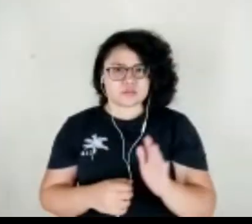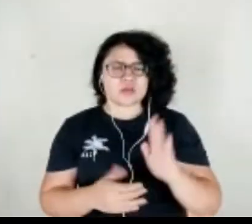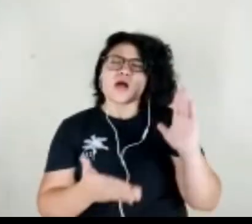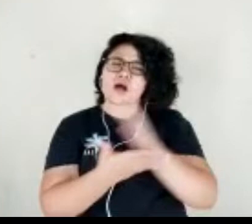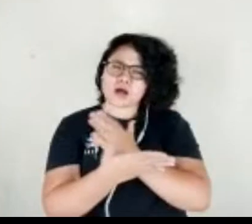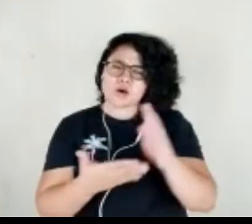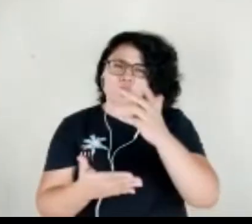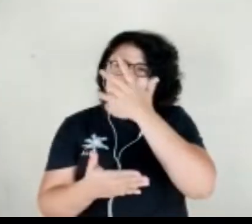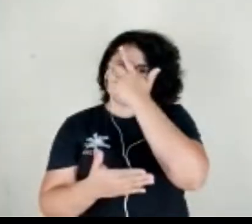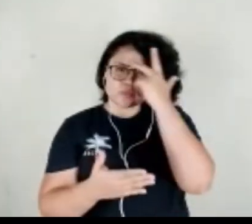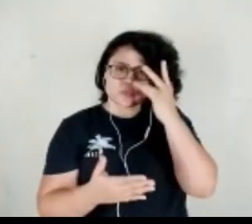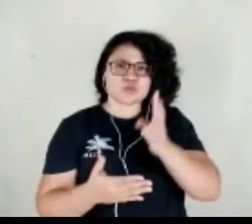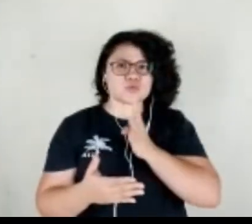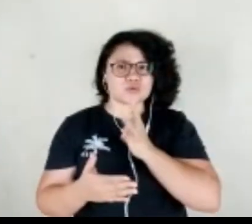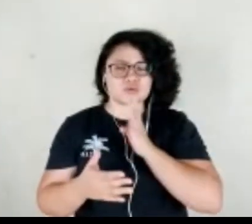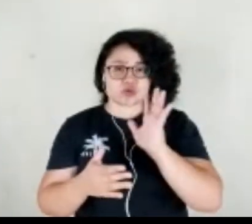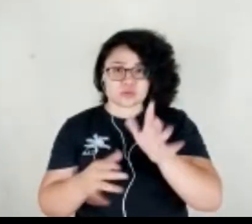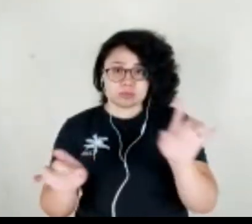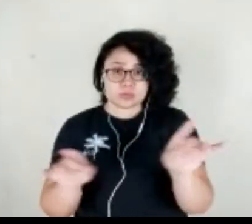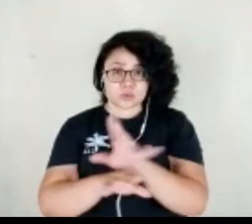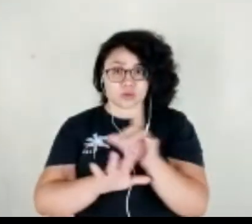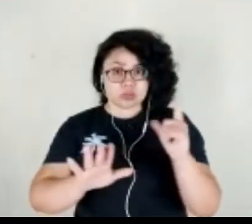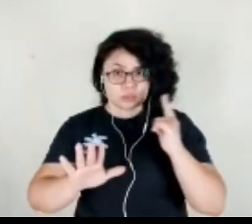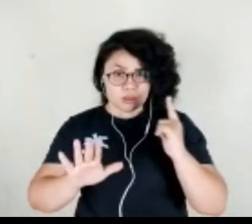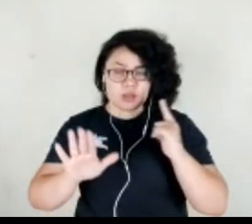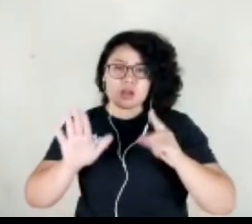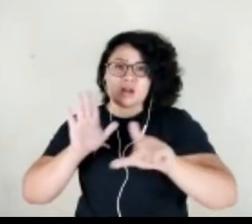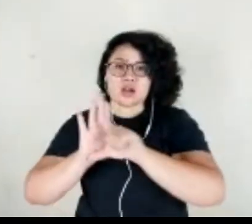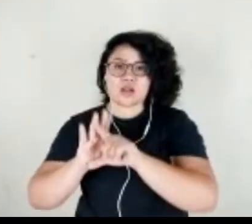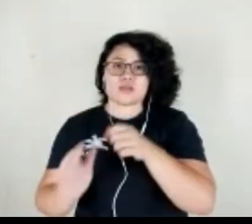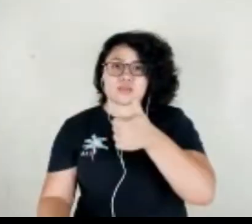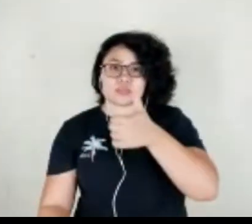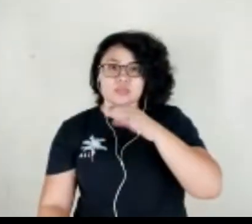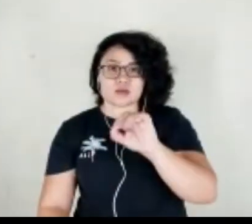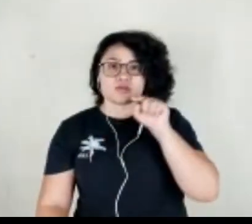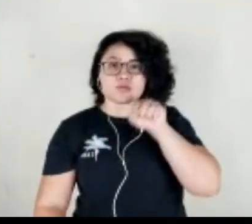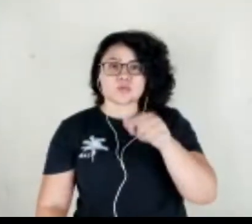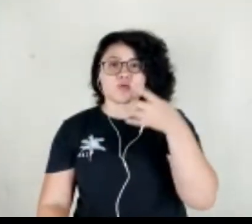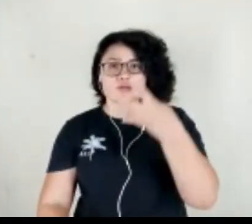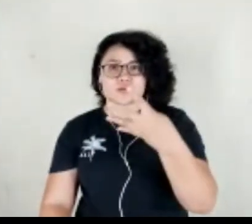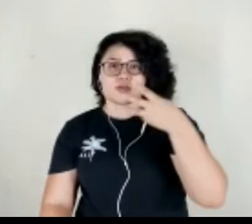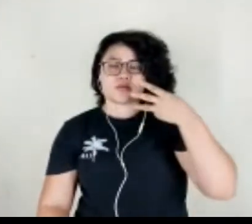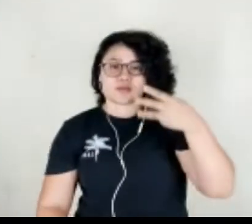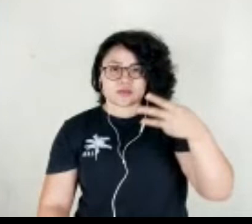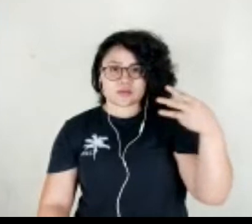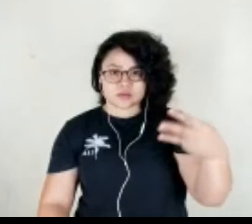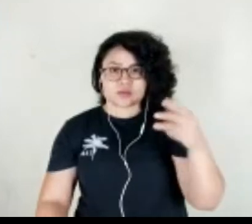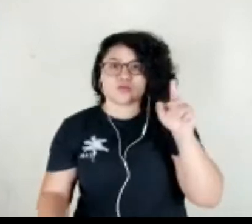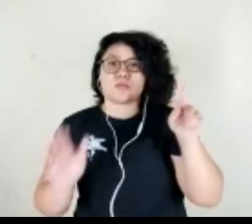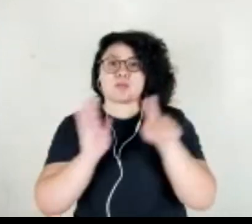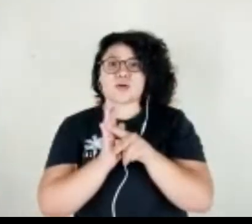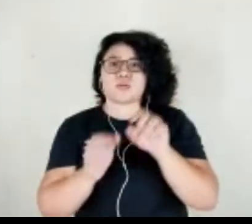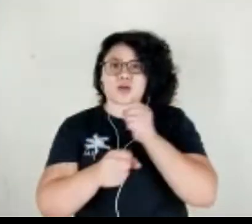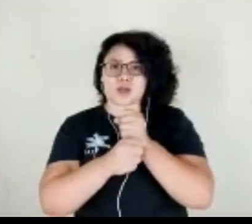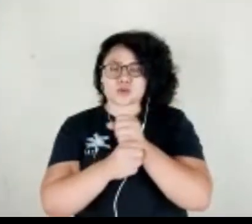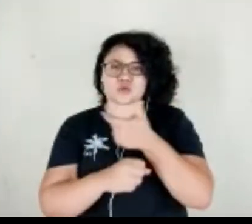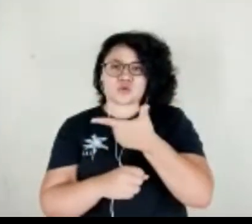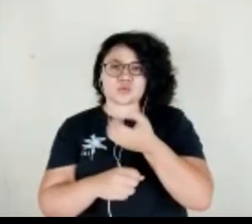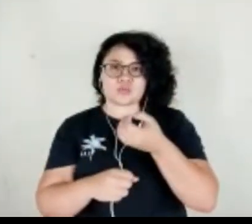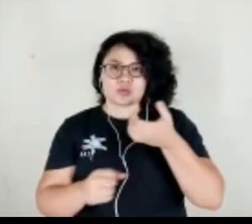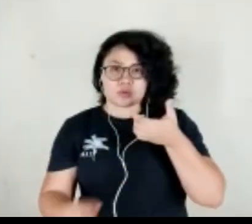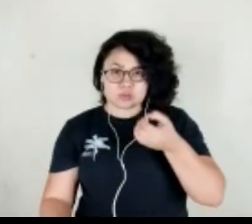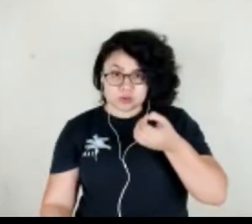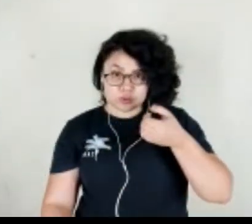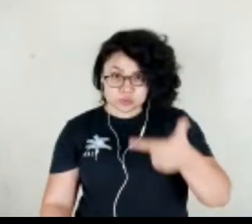que acredito que alguns sabem, mas para quem não sabe, está lá na Lei 10.433 de 2002,